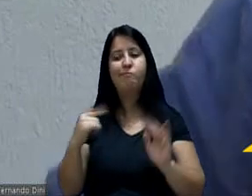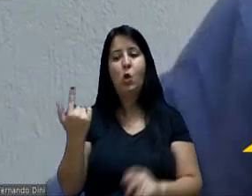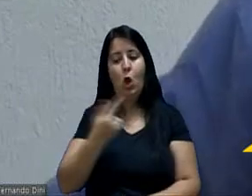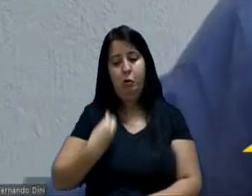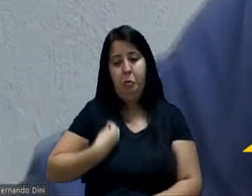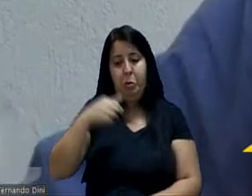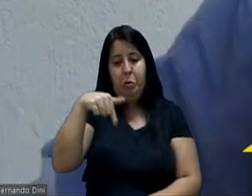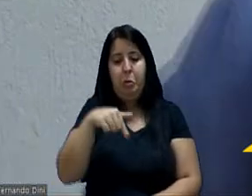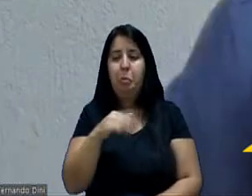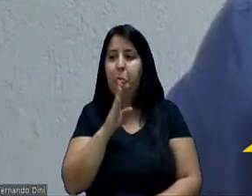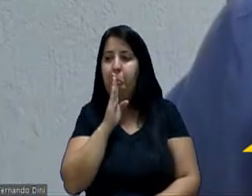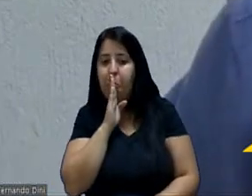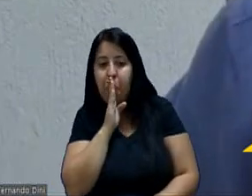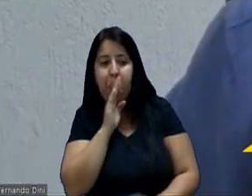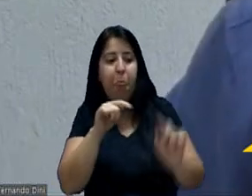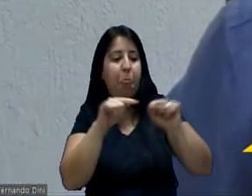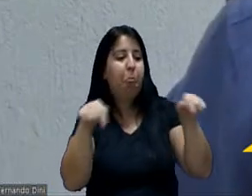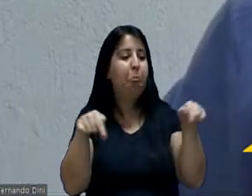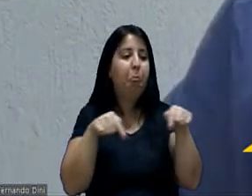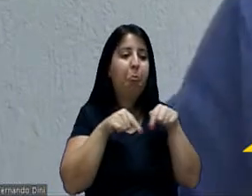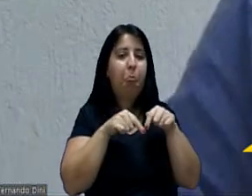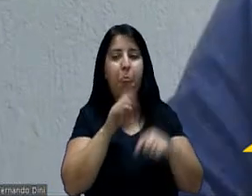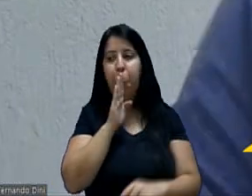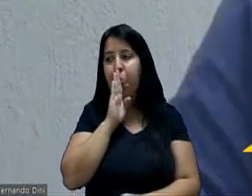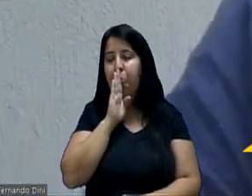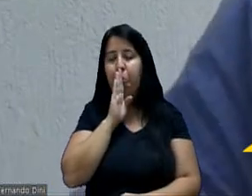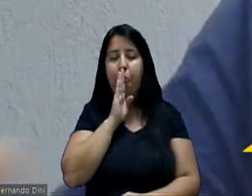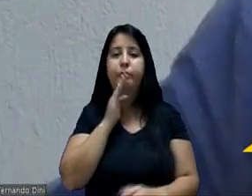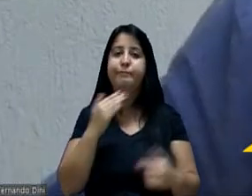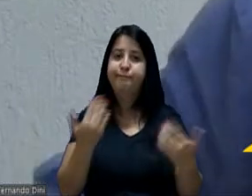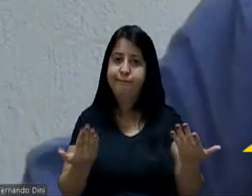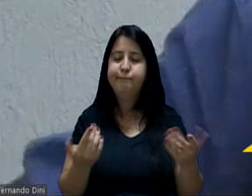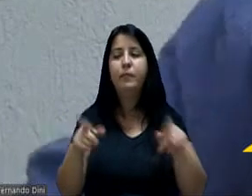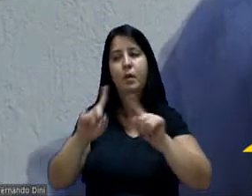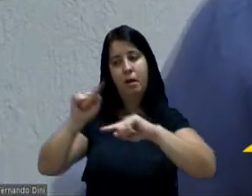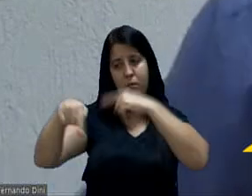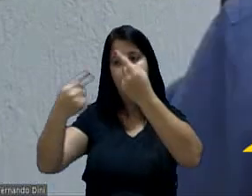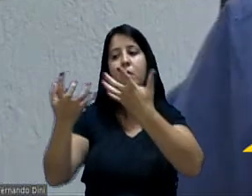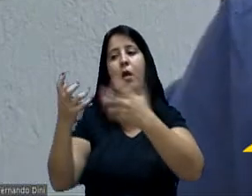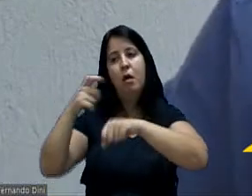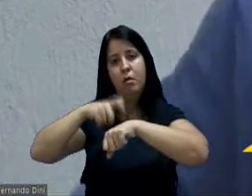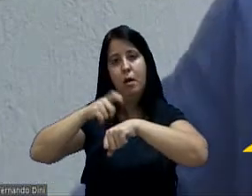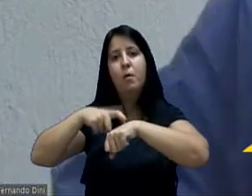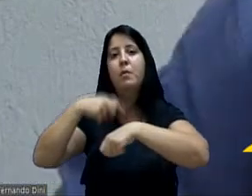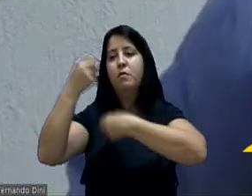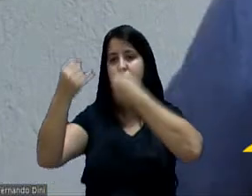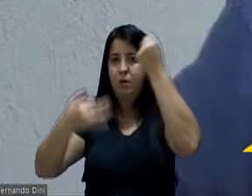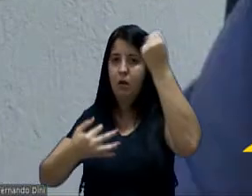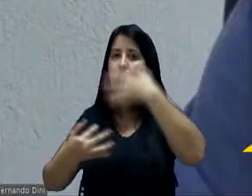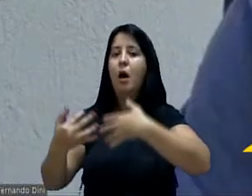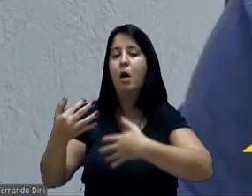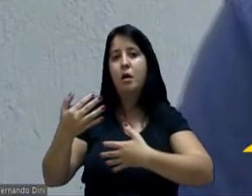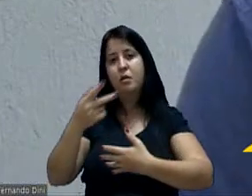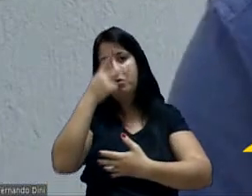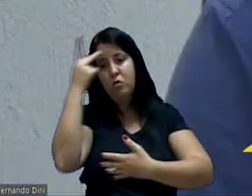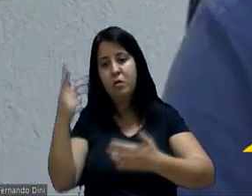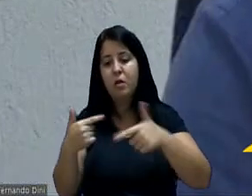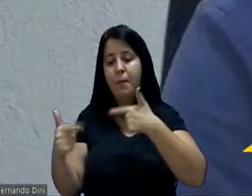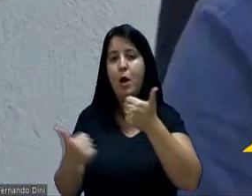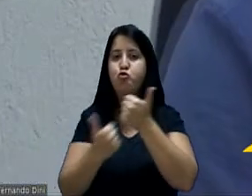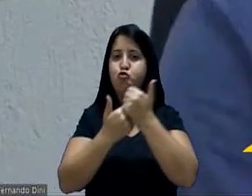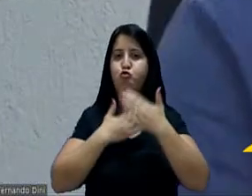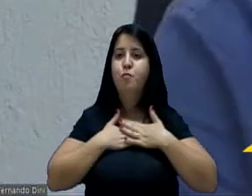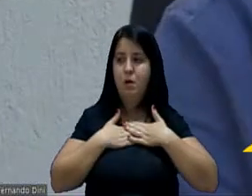aqui quietinho, em seus gabinetes, e depois também eu quero uma parte para falar da minha assessoria, também sobre a capacidade técnica de